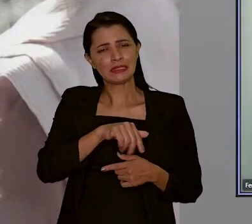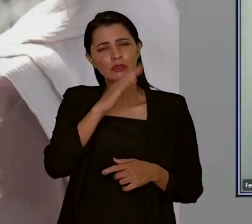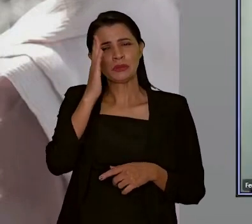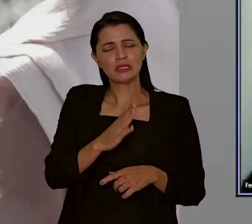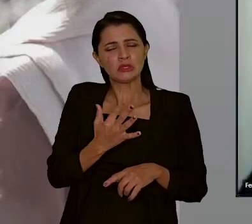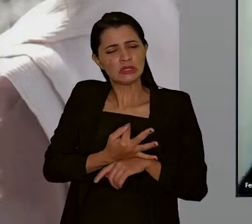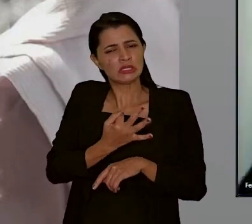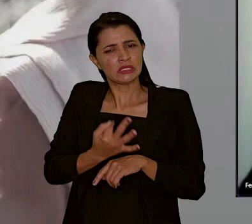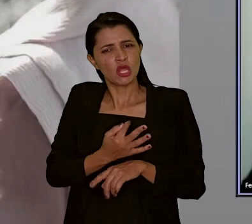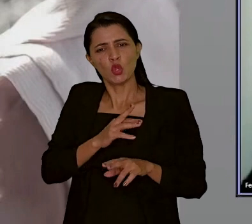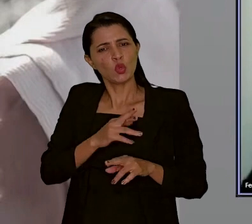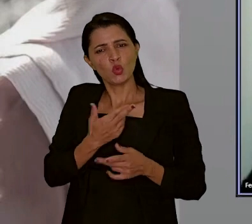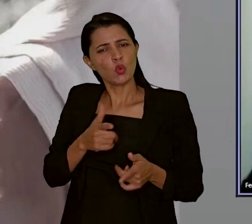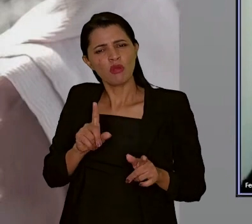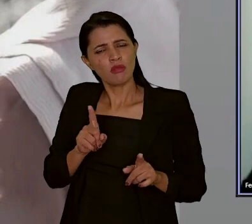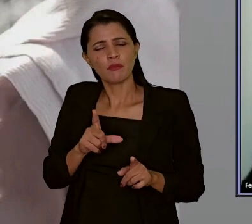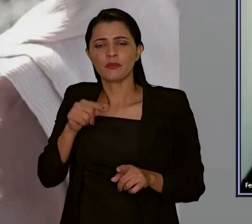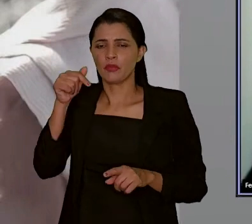do Sul